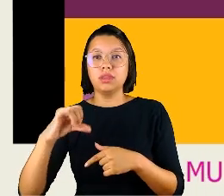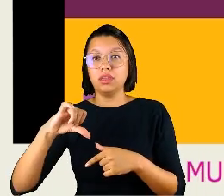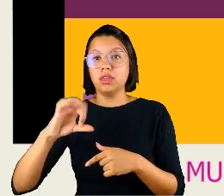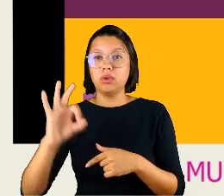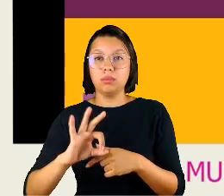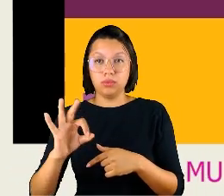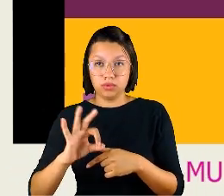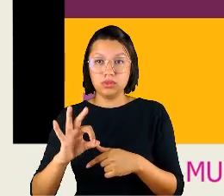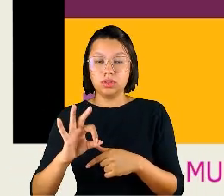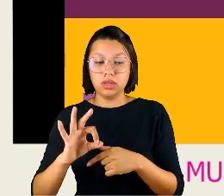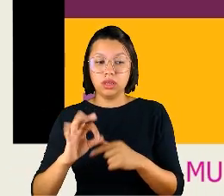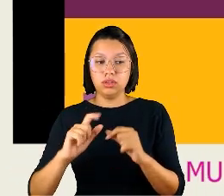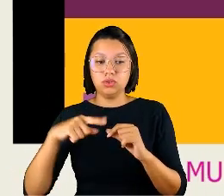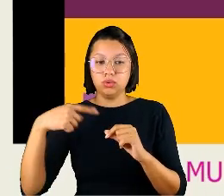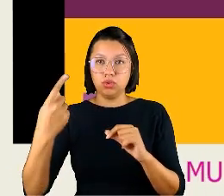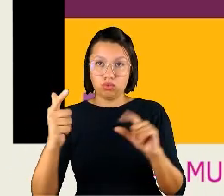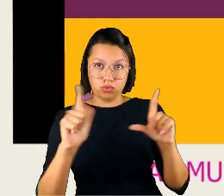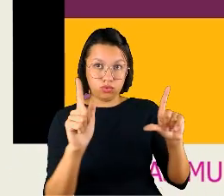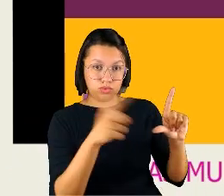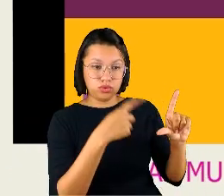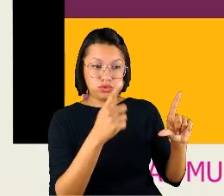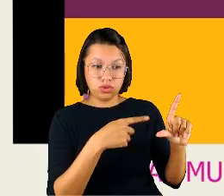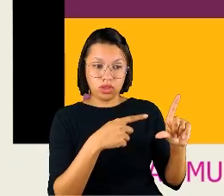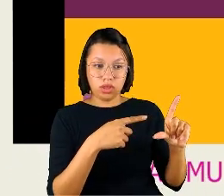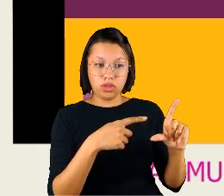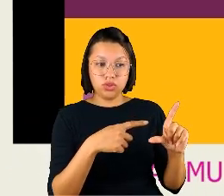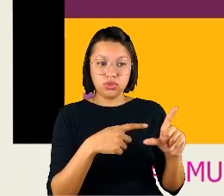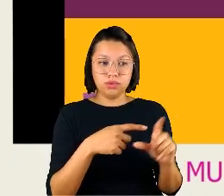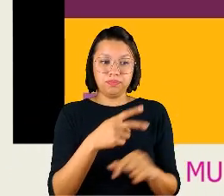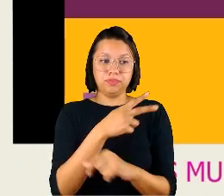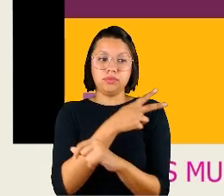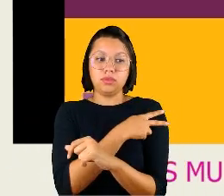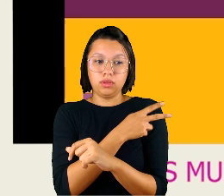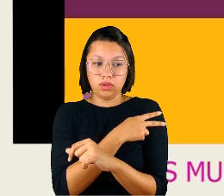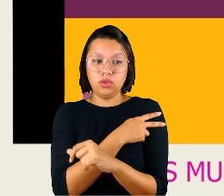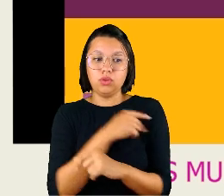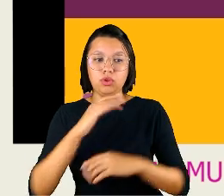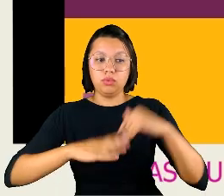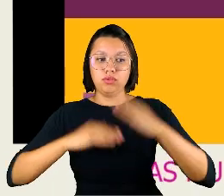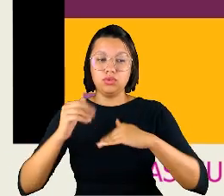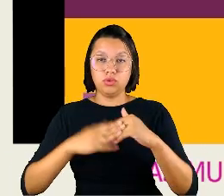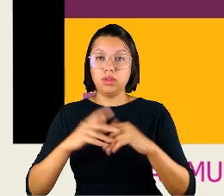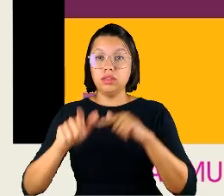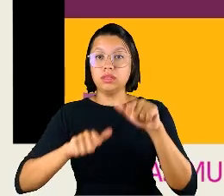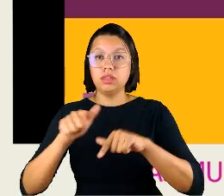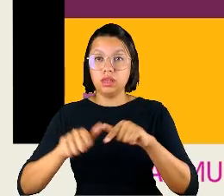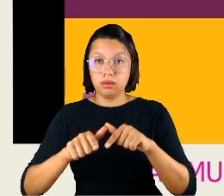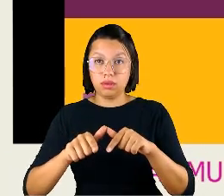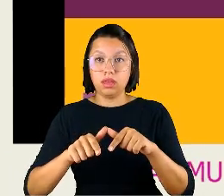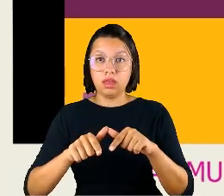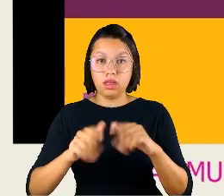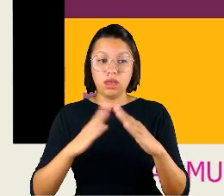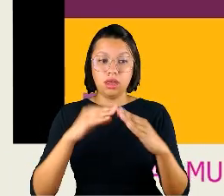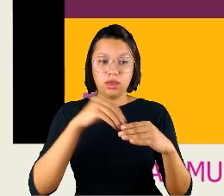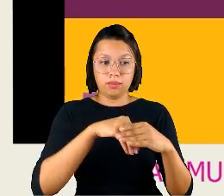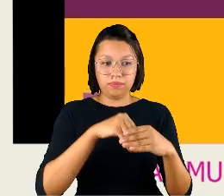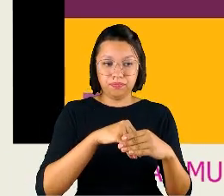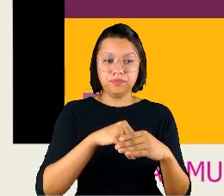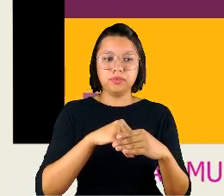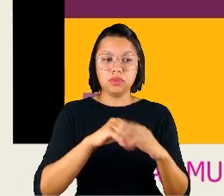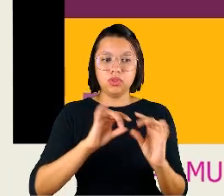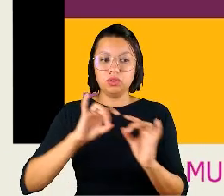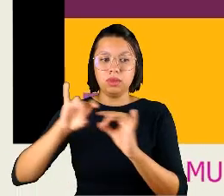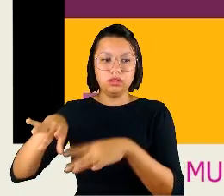39%, seguindo para o próximo slide, dos empregadores de profissionais domésticas e diaristas dispensaram os serviços ofertados sem nenhuma